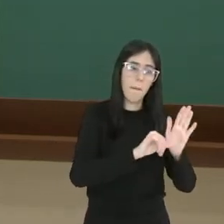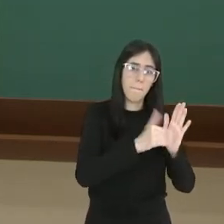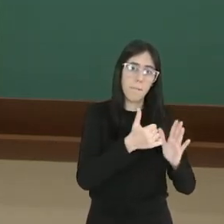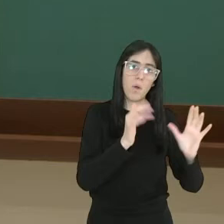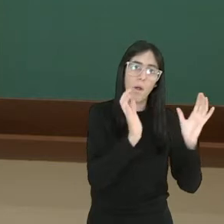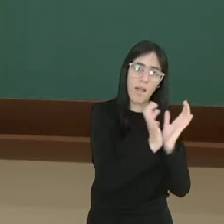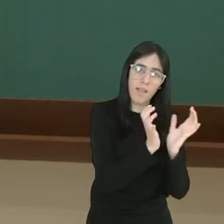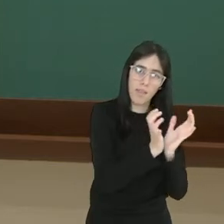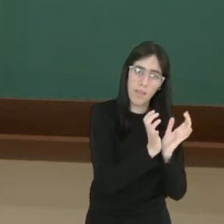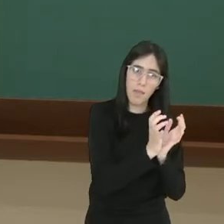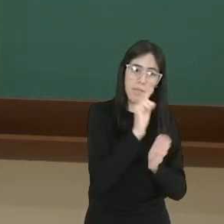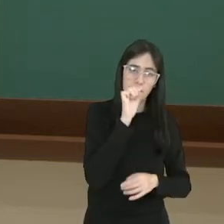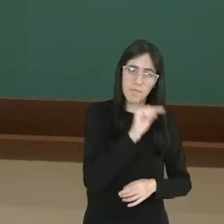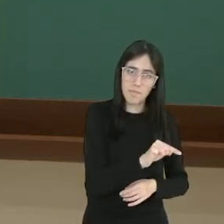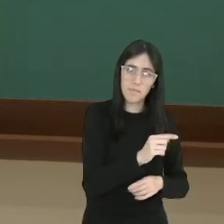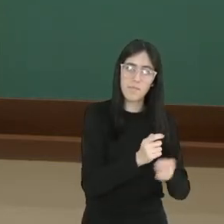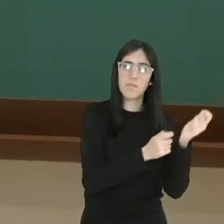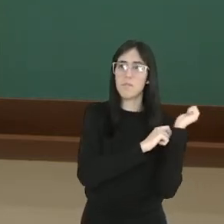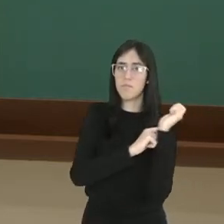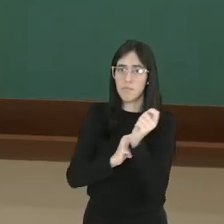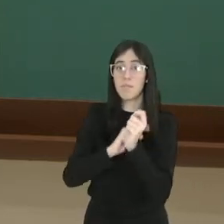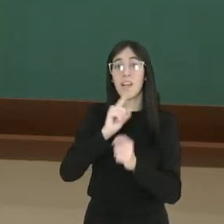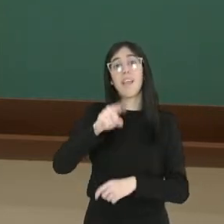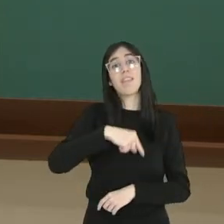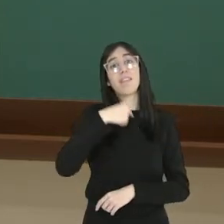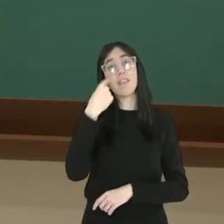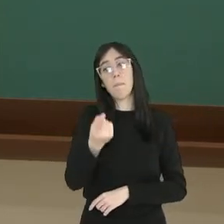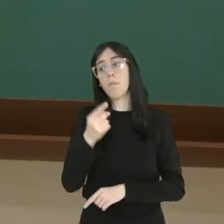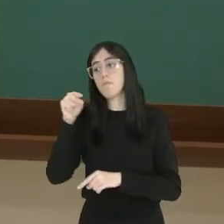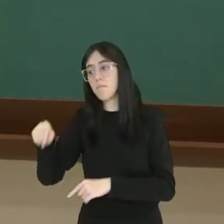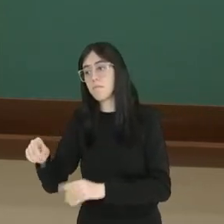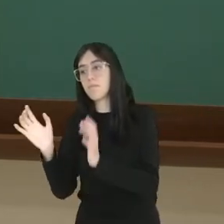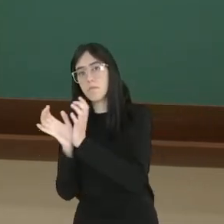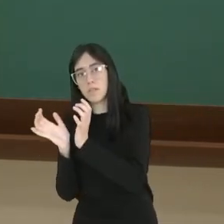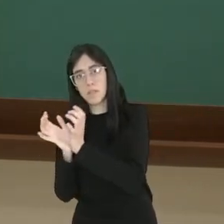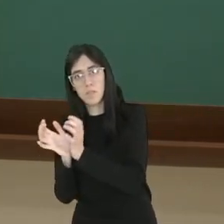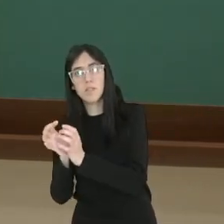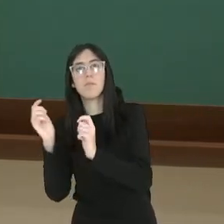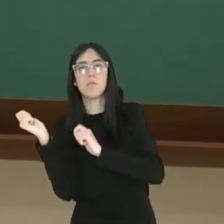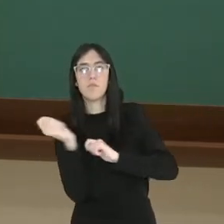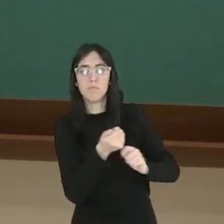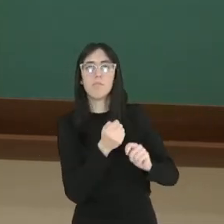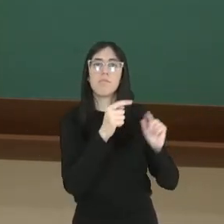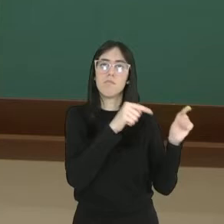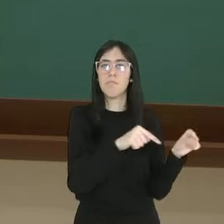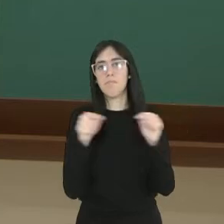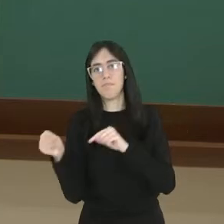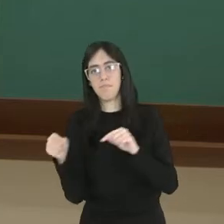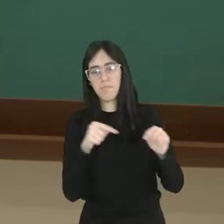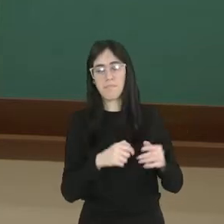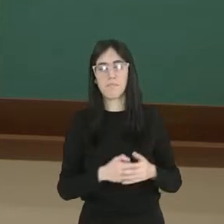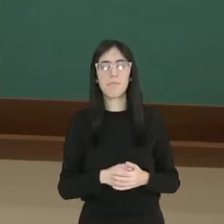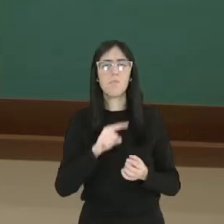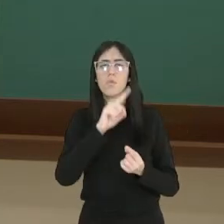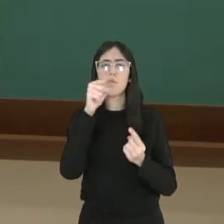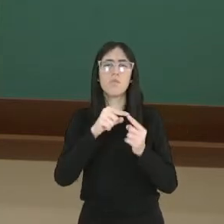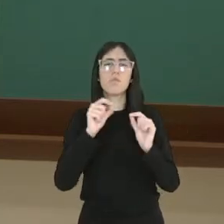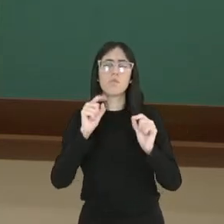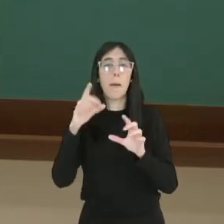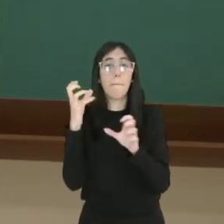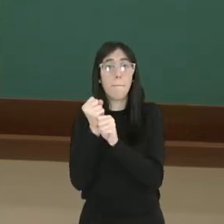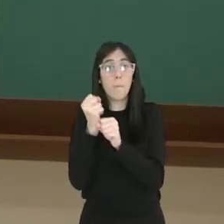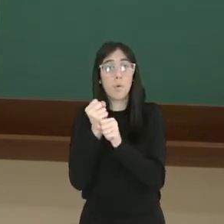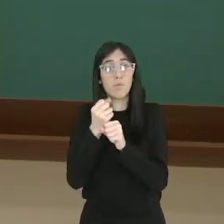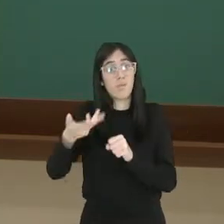momento do jogo que eu só vou atacar e o momento do jogo que eu só vou defender. O objetivo é pontuar, rebatendo